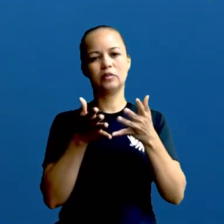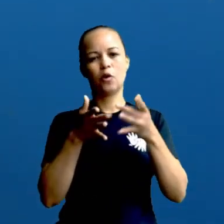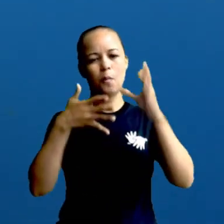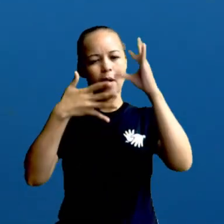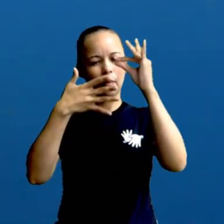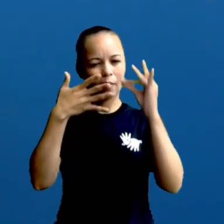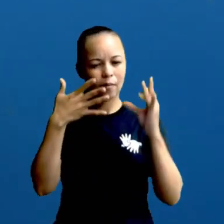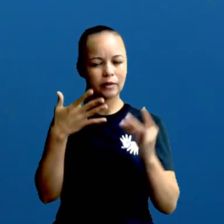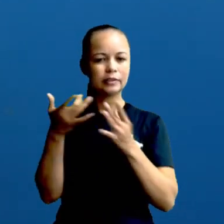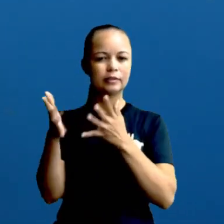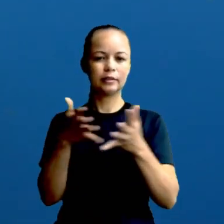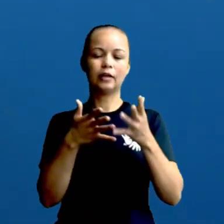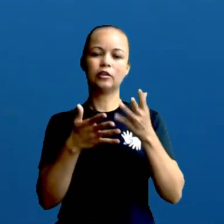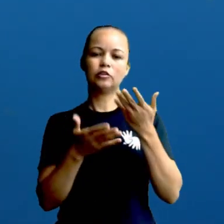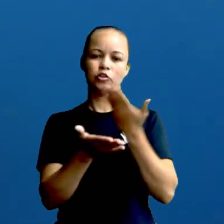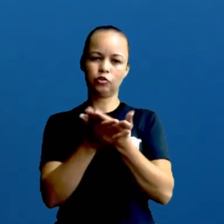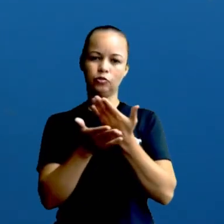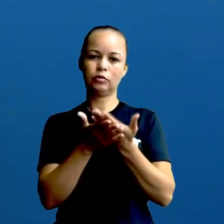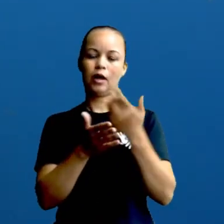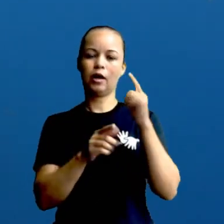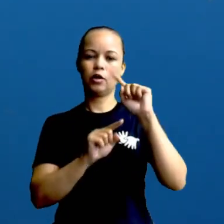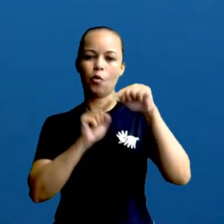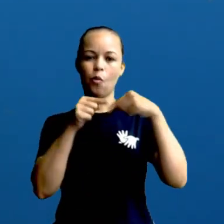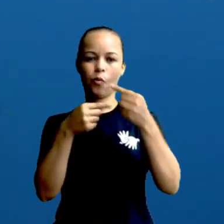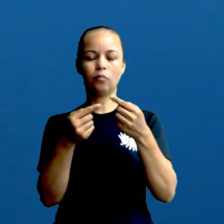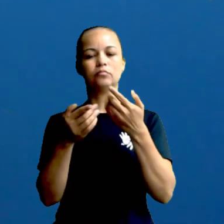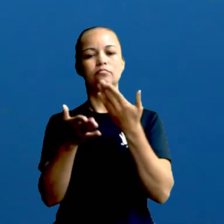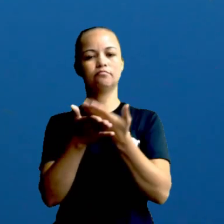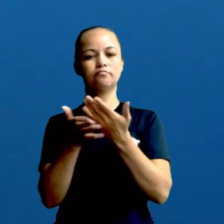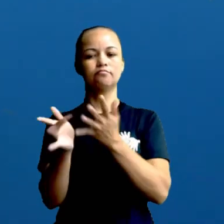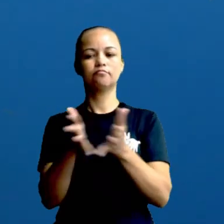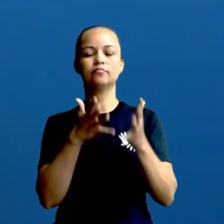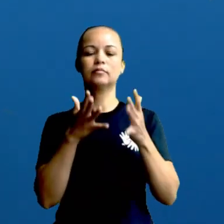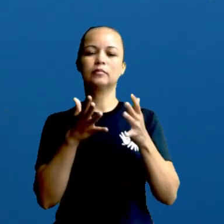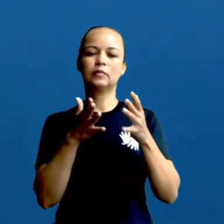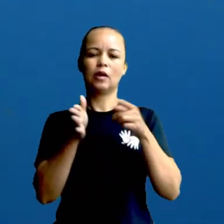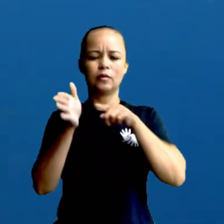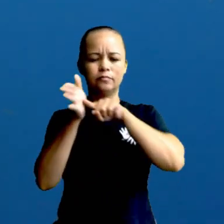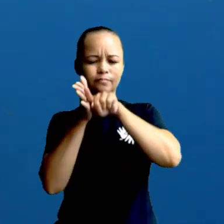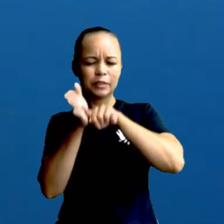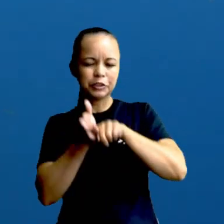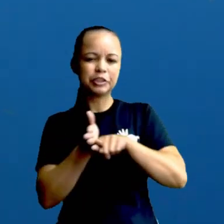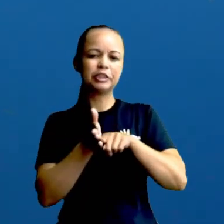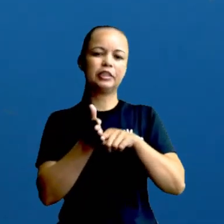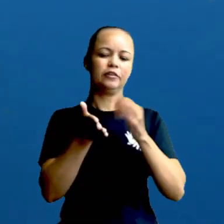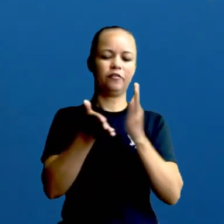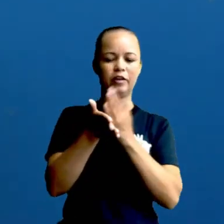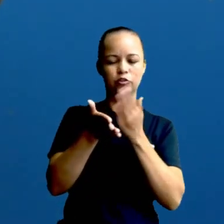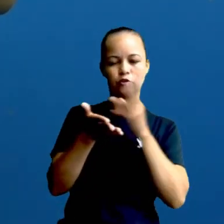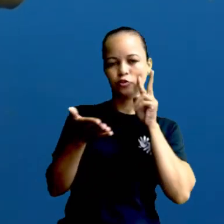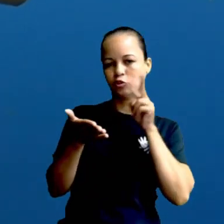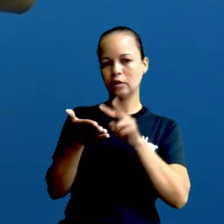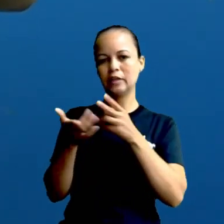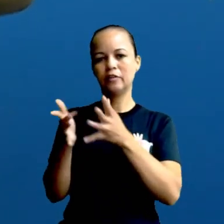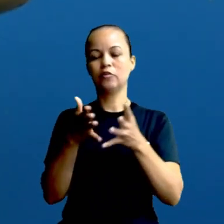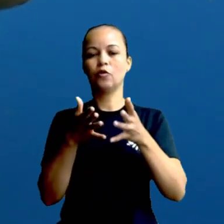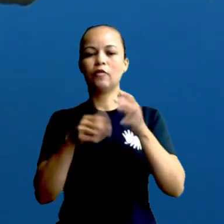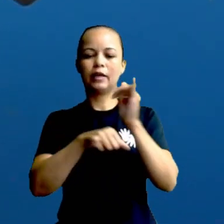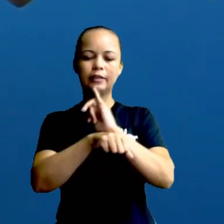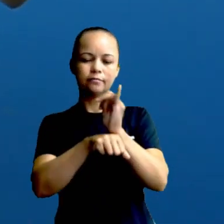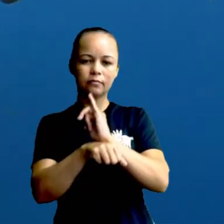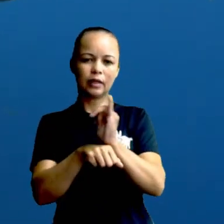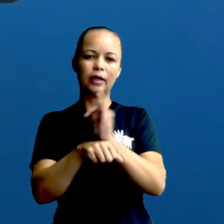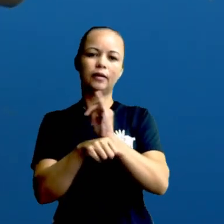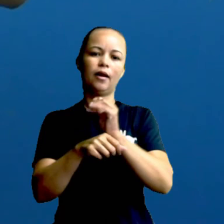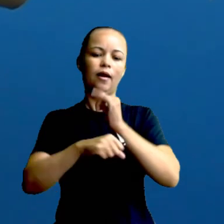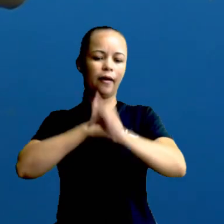detalhes que nós podemos ver Aí uma outra aula mas pesquise e Curral seu livro didático lá na internet busque outras